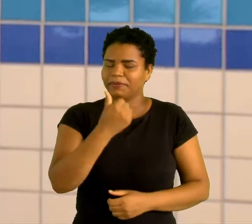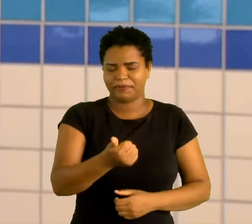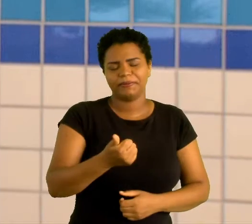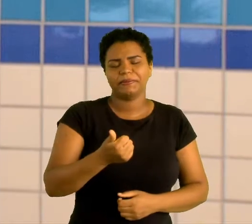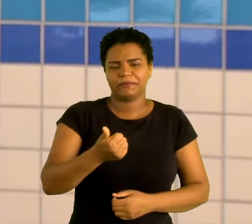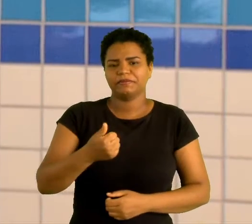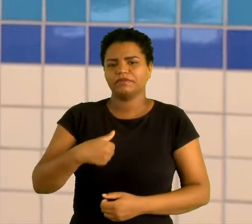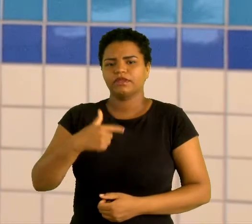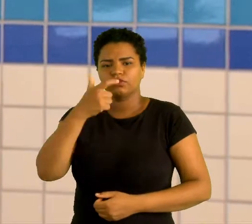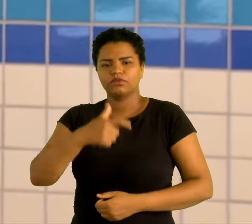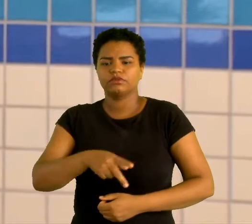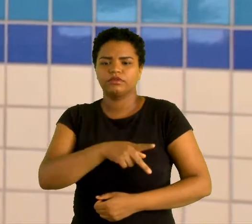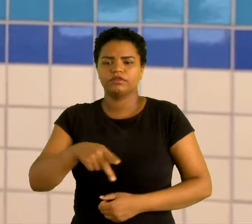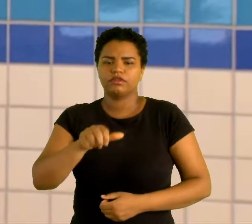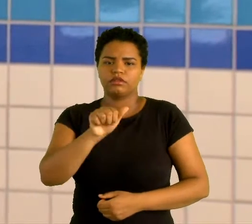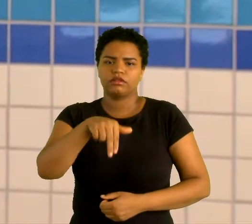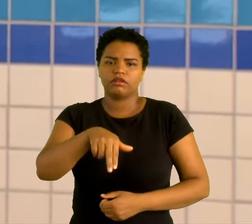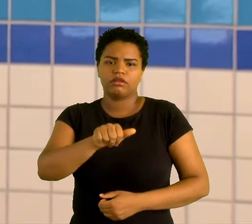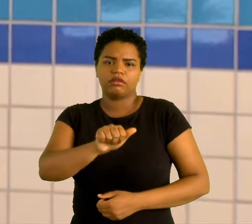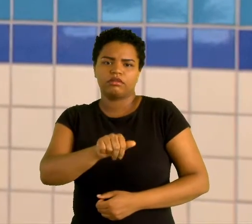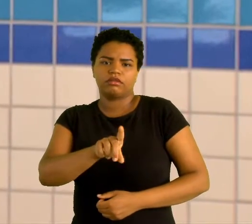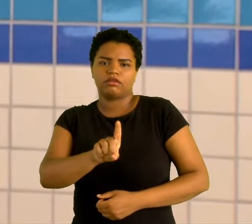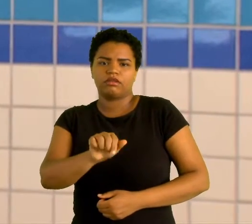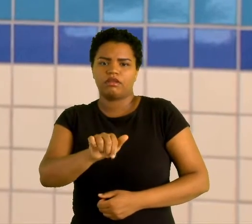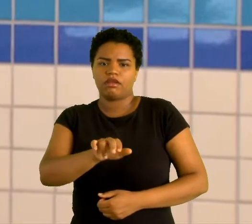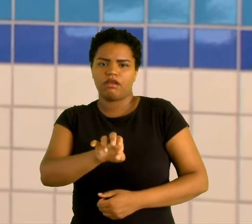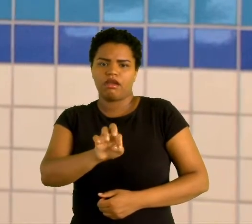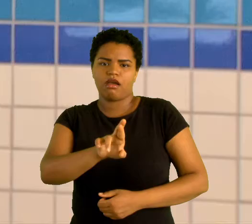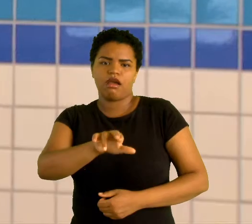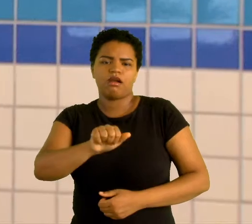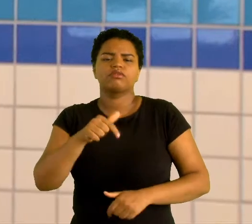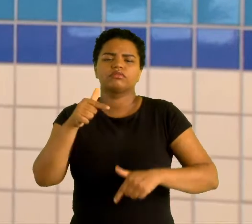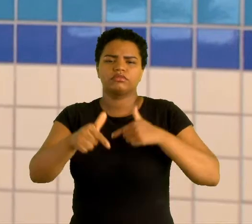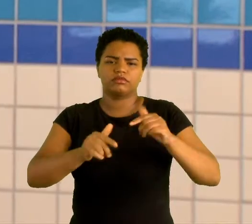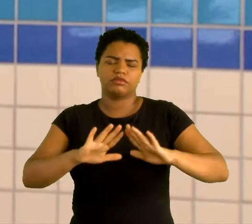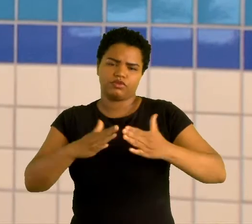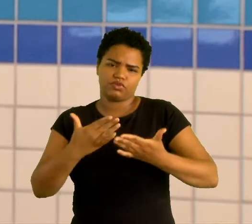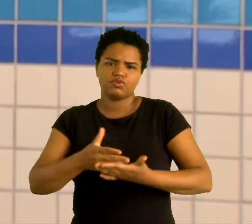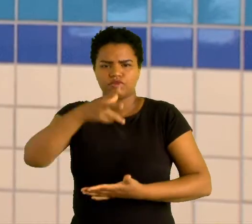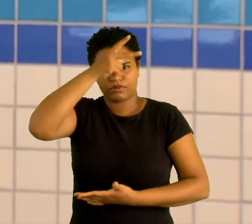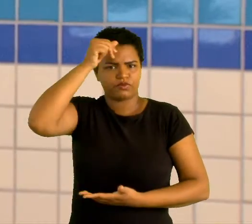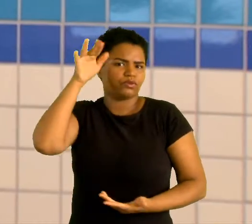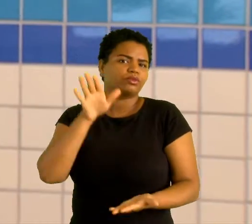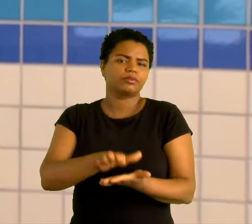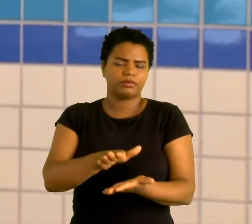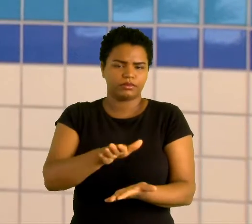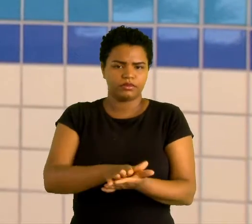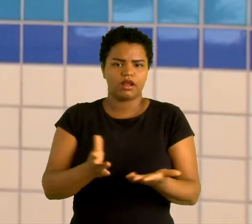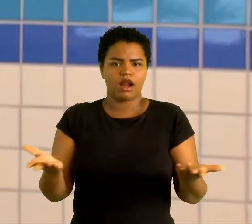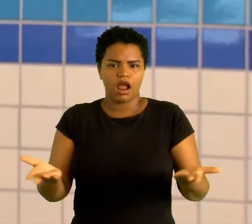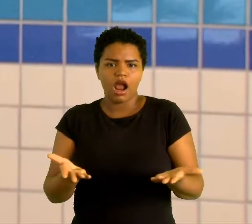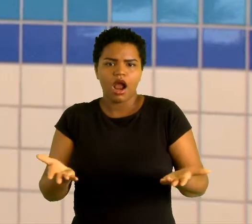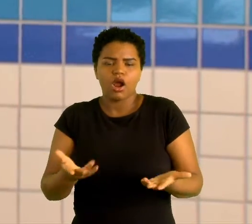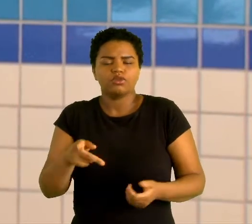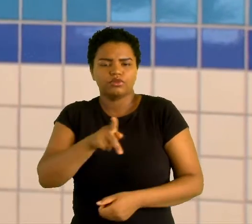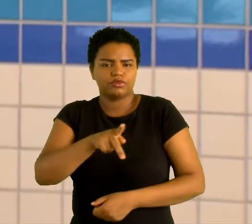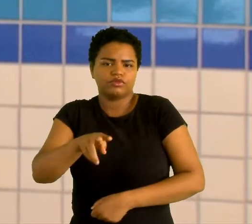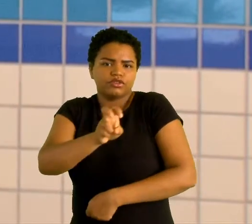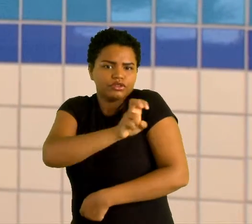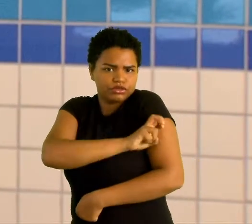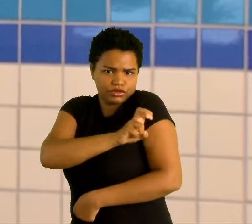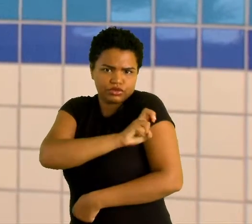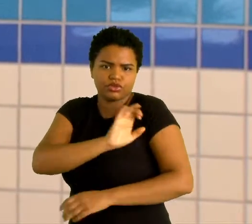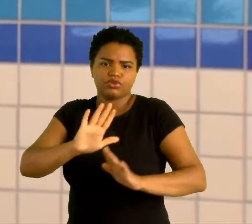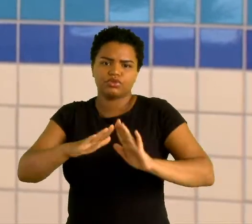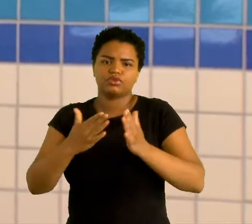professora Nandeara, trabalho na Rede Municipal de Palmas. Este ano estou como professora do 5º ano da